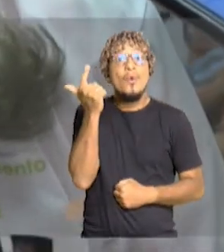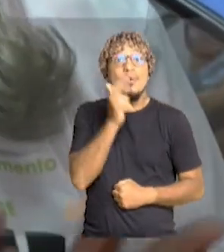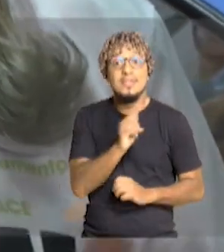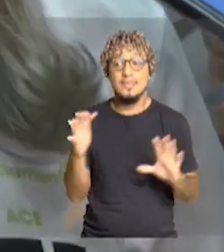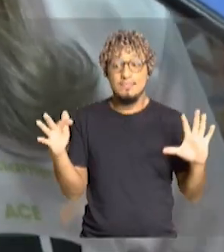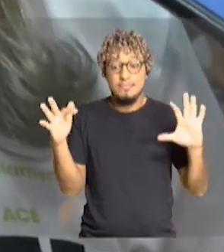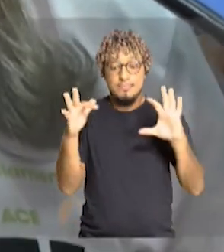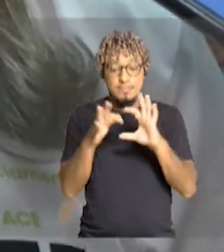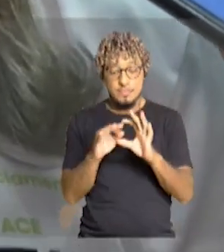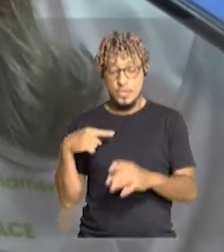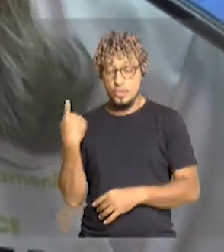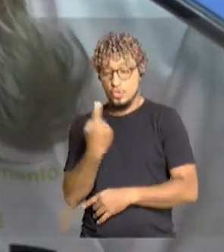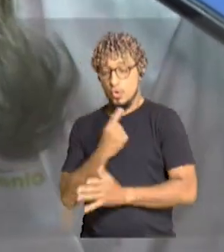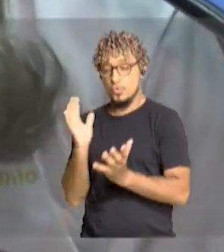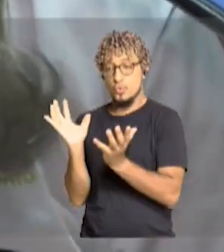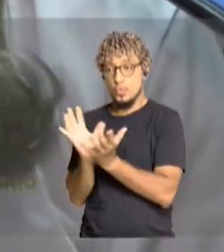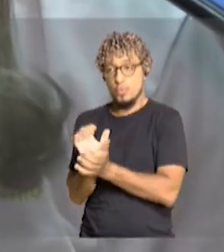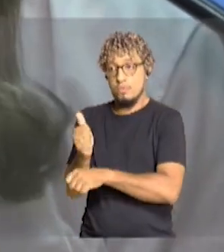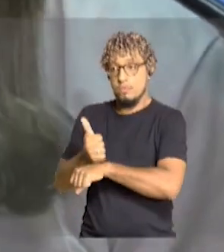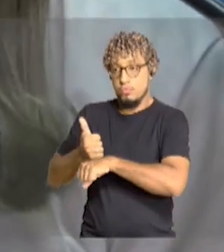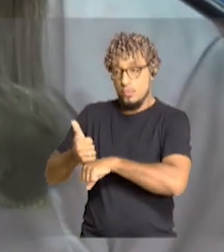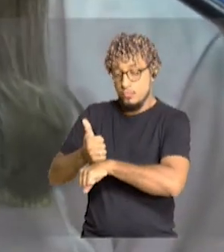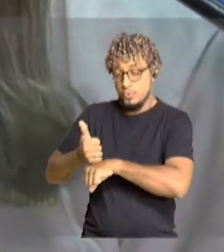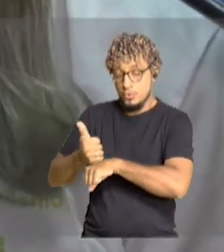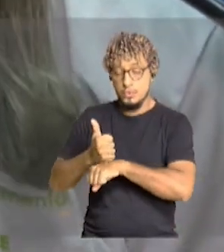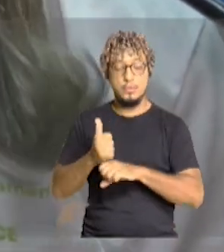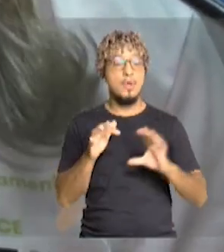vai ligar a nossa categoria